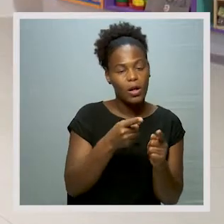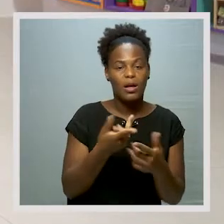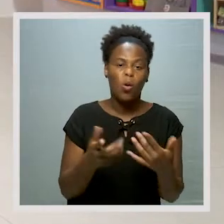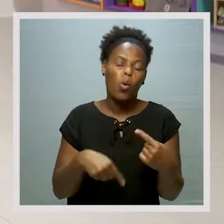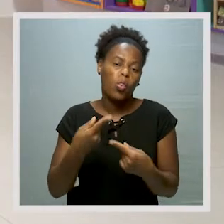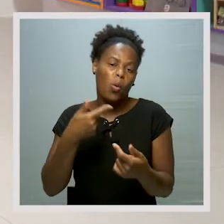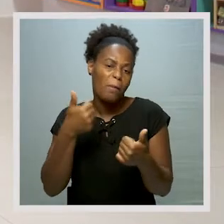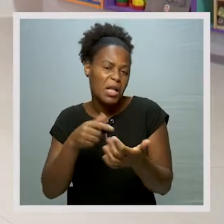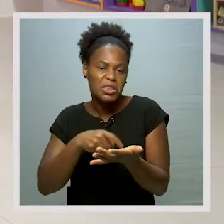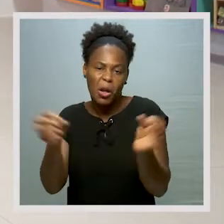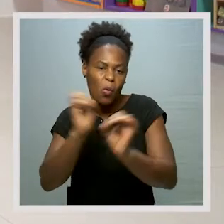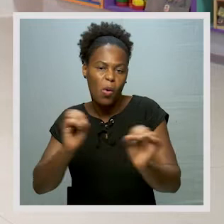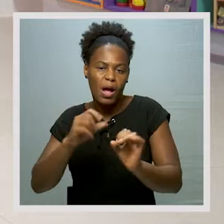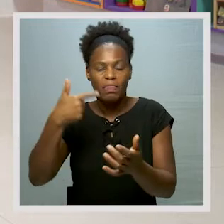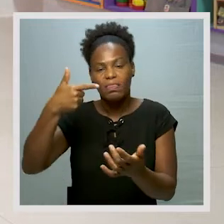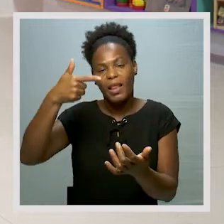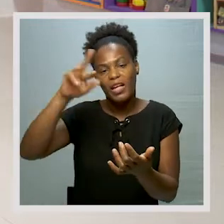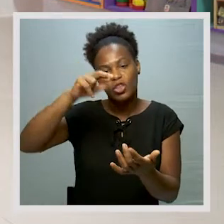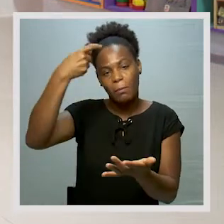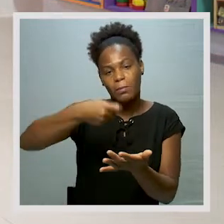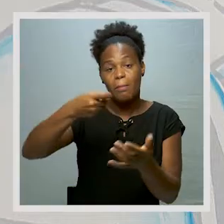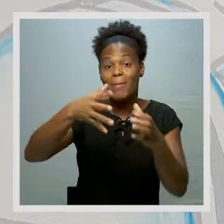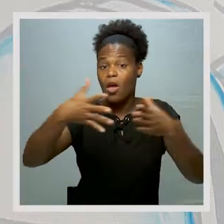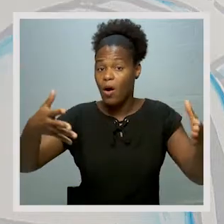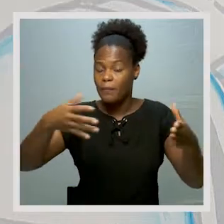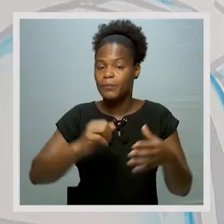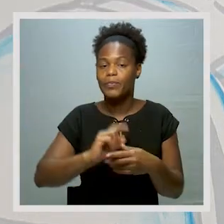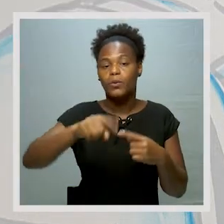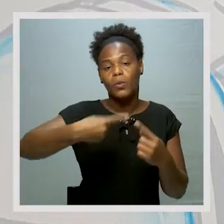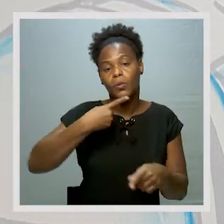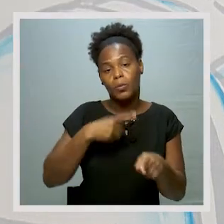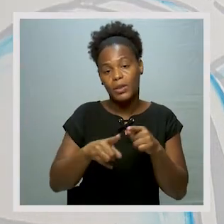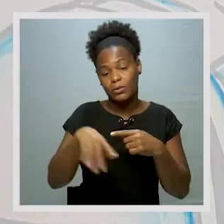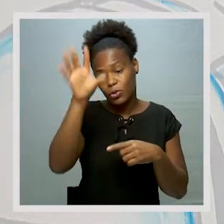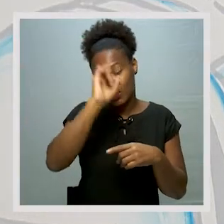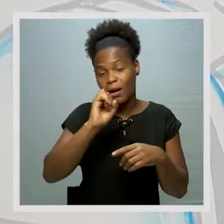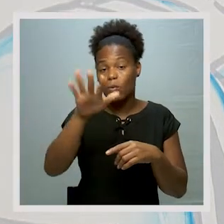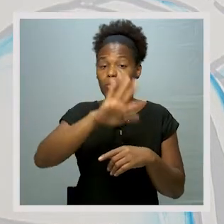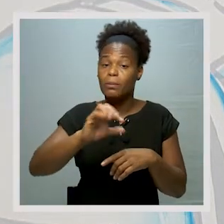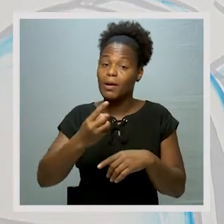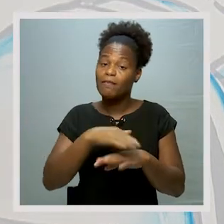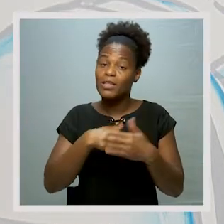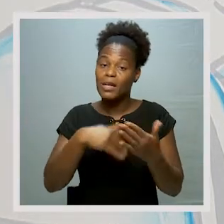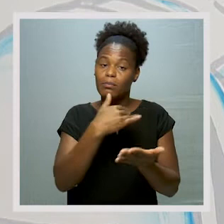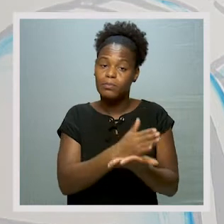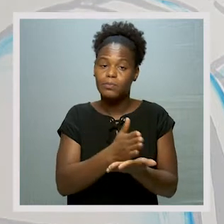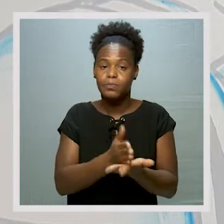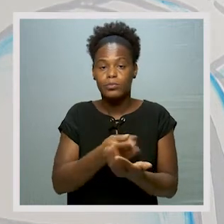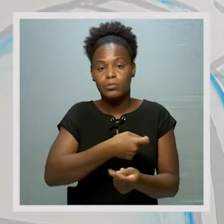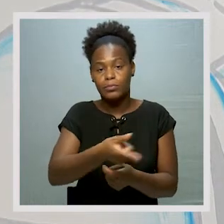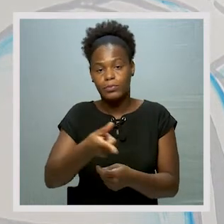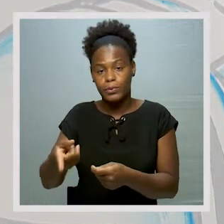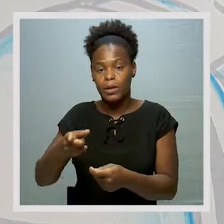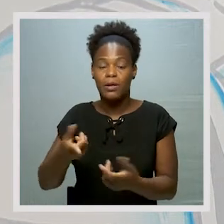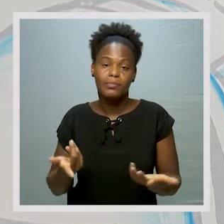bens supérfluos com uma taxa maior. Uma outra política que o Estado utiliza para fazer a redistribuição